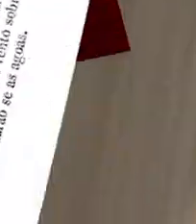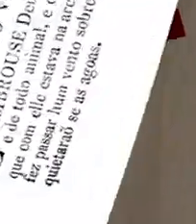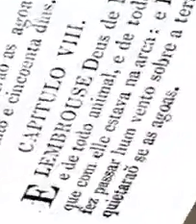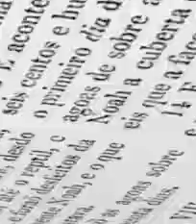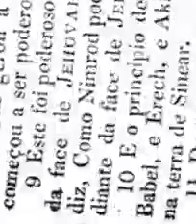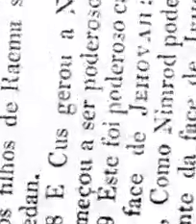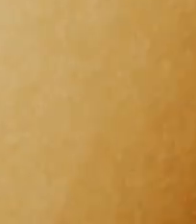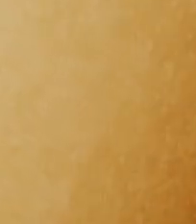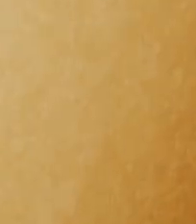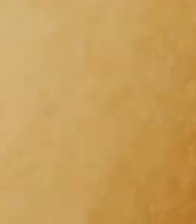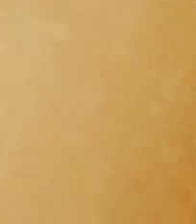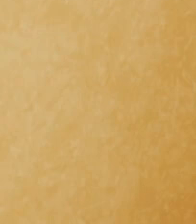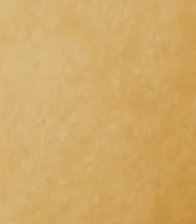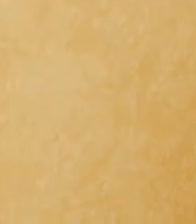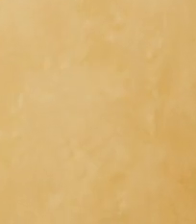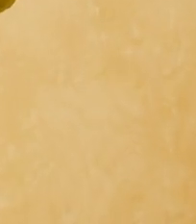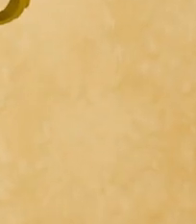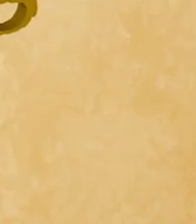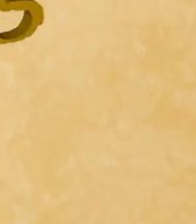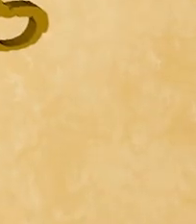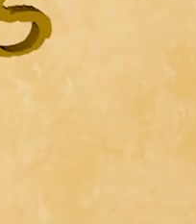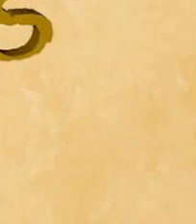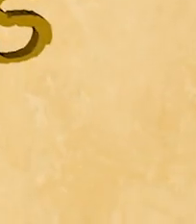TV Web Manaim apresenta